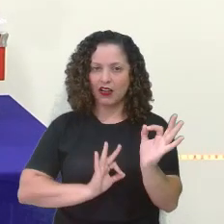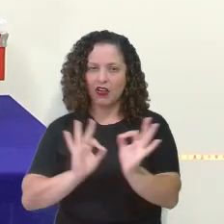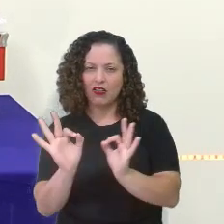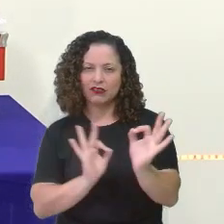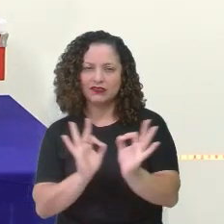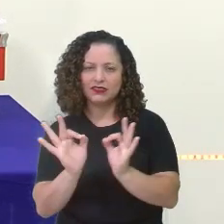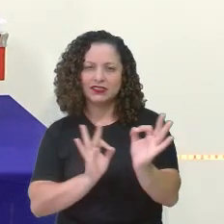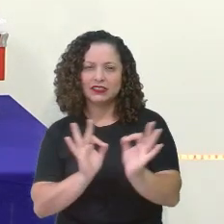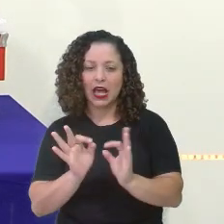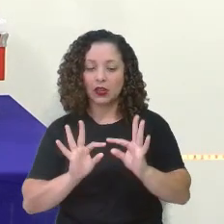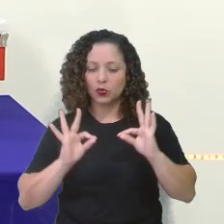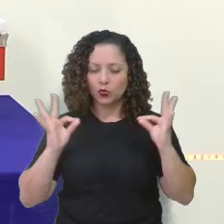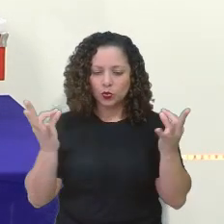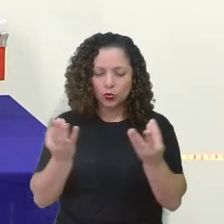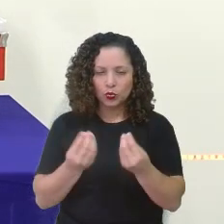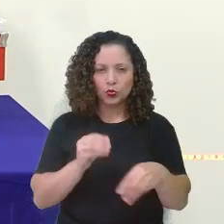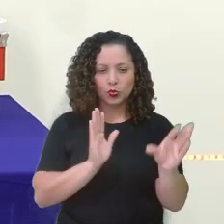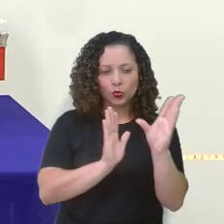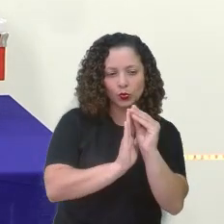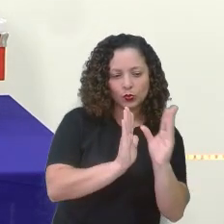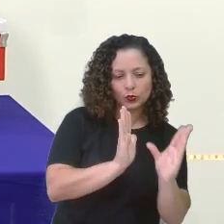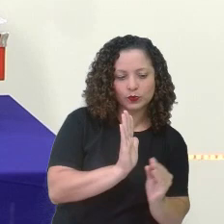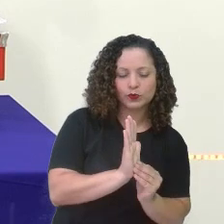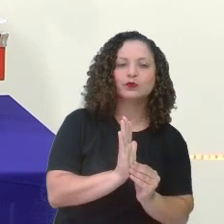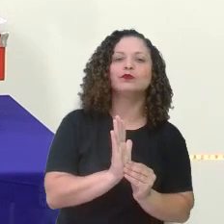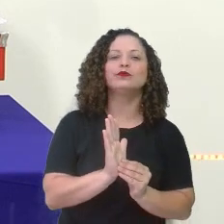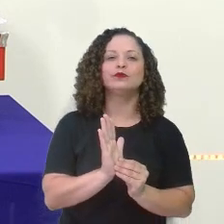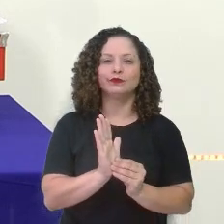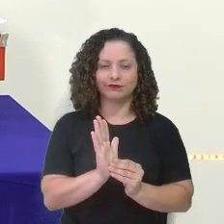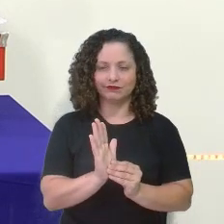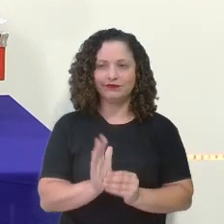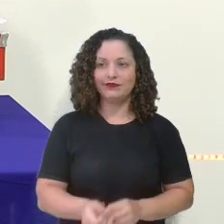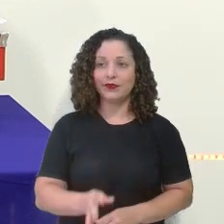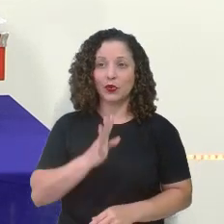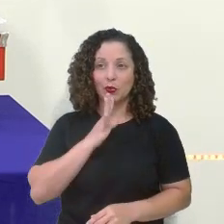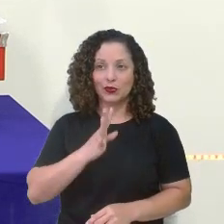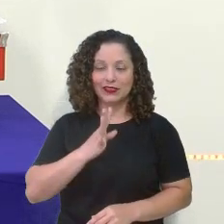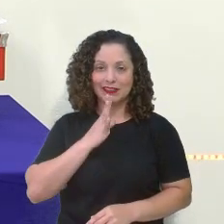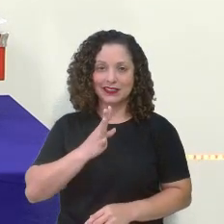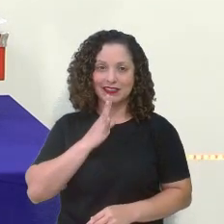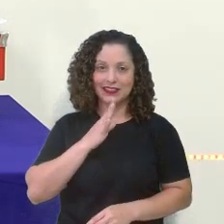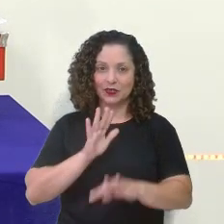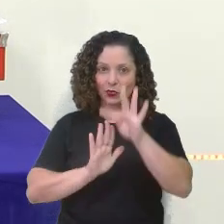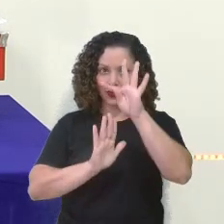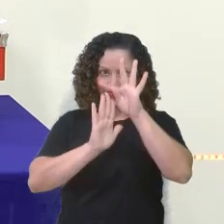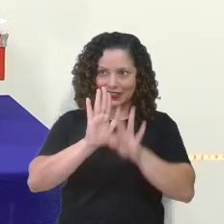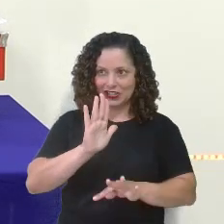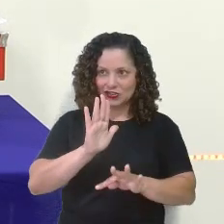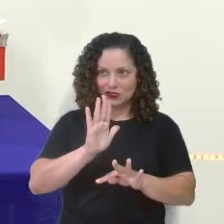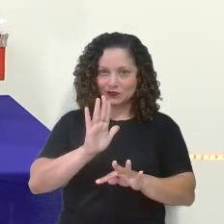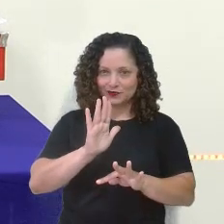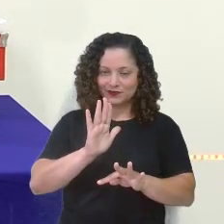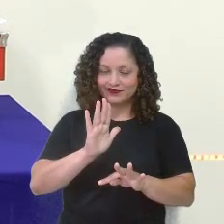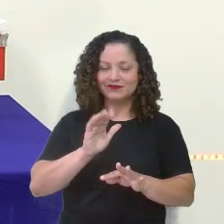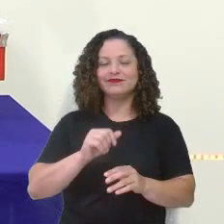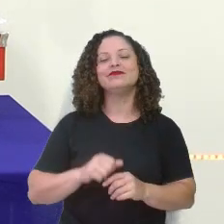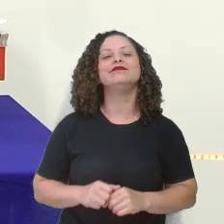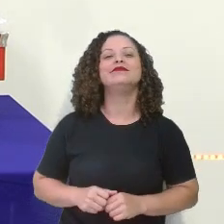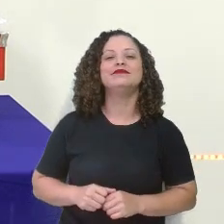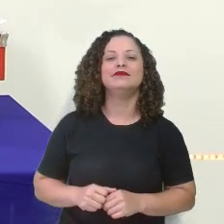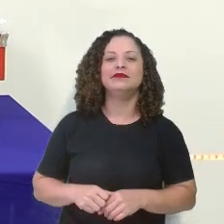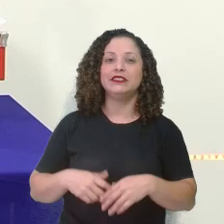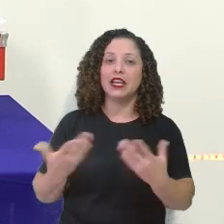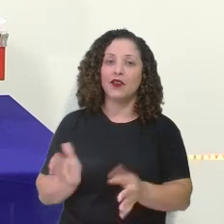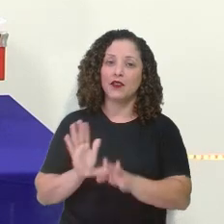todo o material, tá? Que a gente vai conhecer justamente esse texto, que vai dar a possibilidade, né? Nos dará